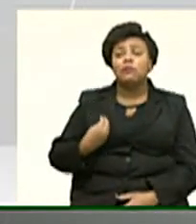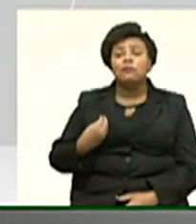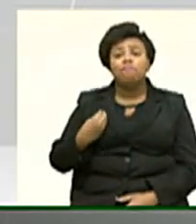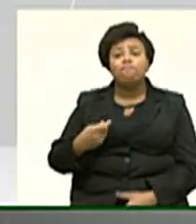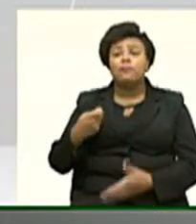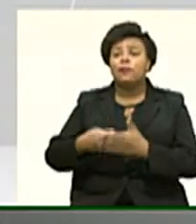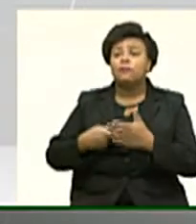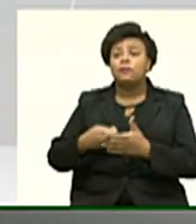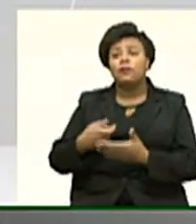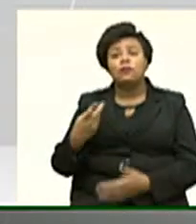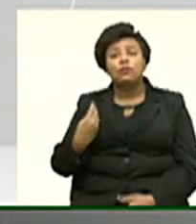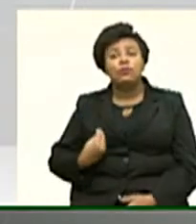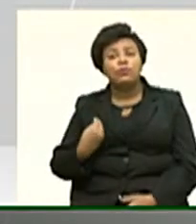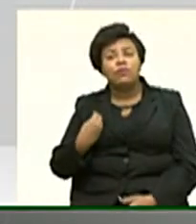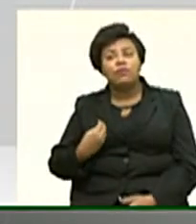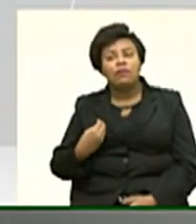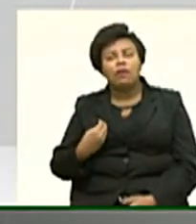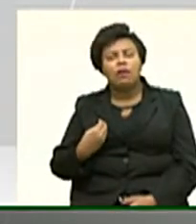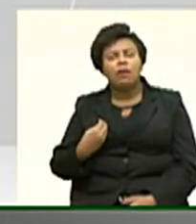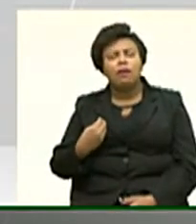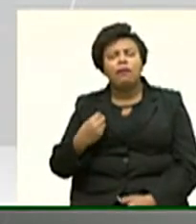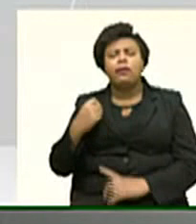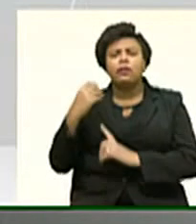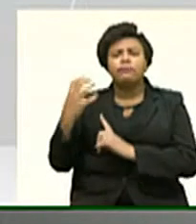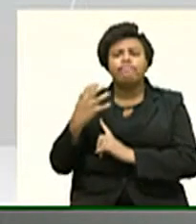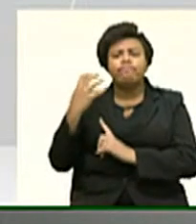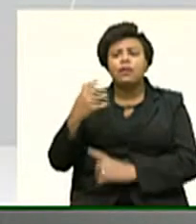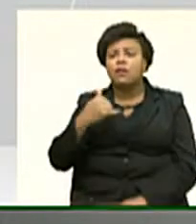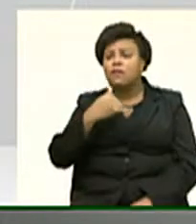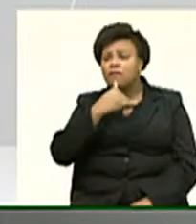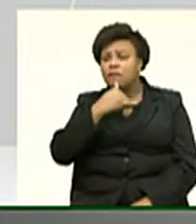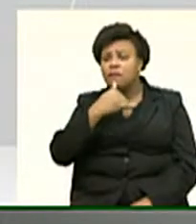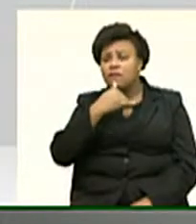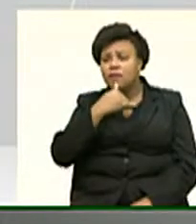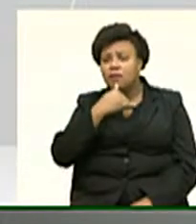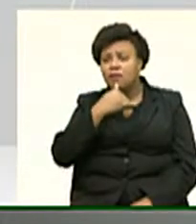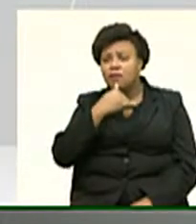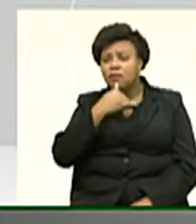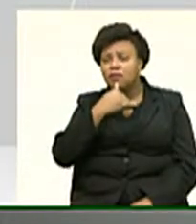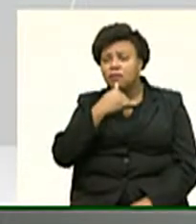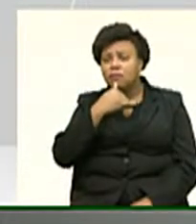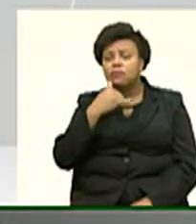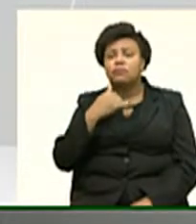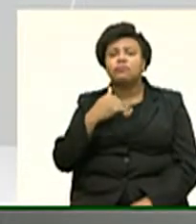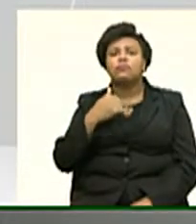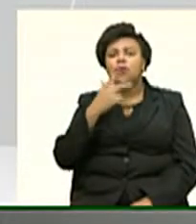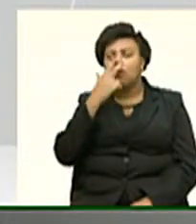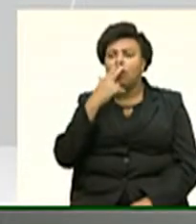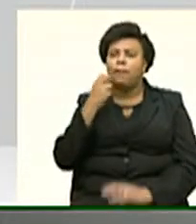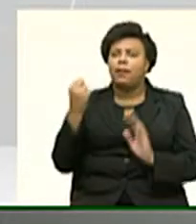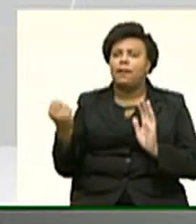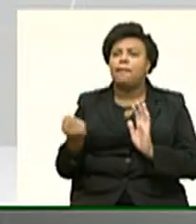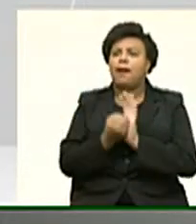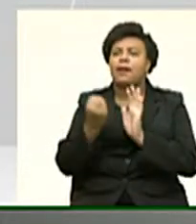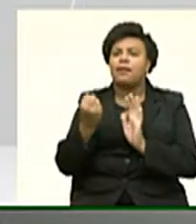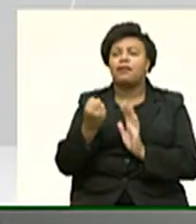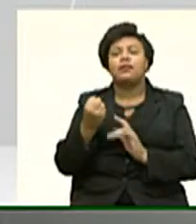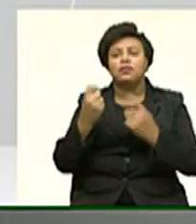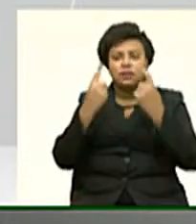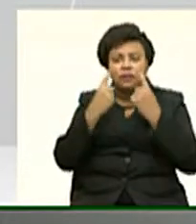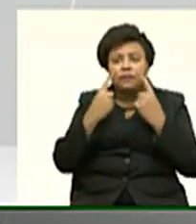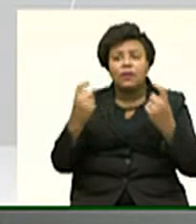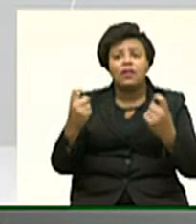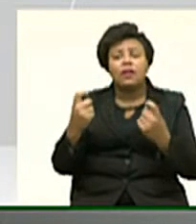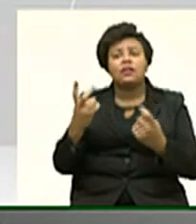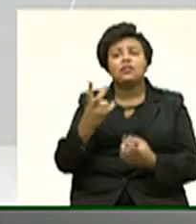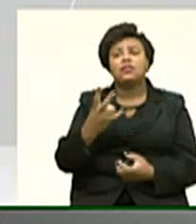que são atingidas, infelizmente, pela chaga social da violência, do